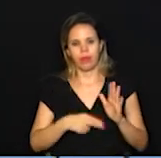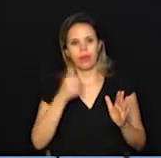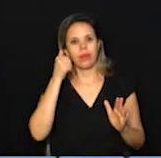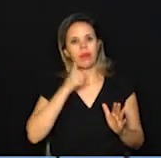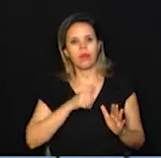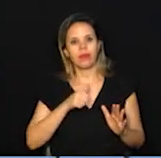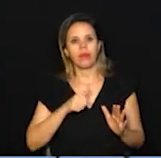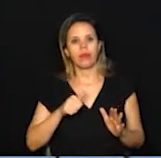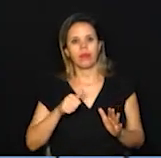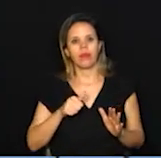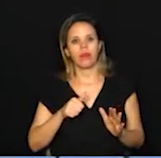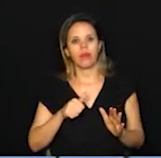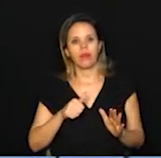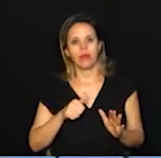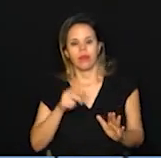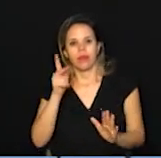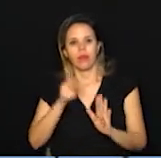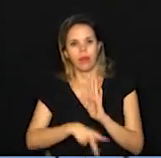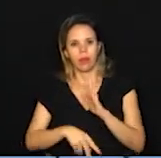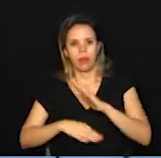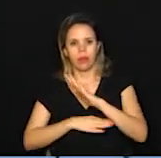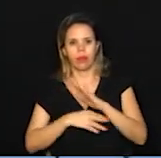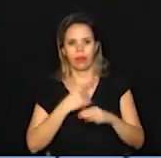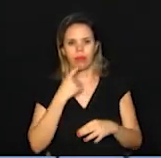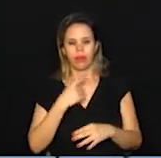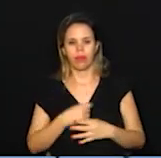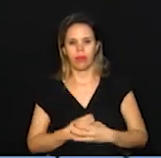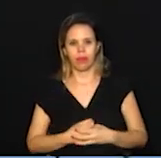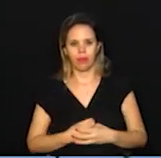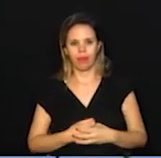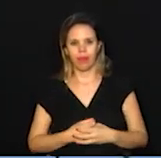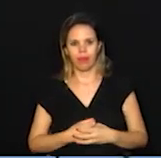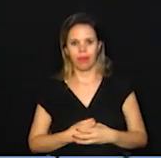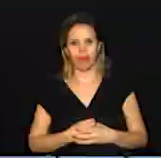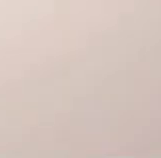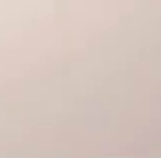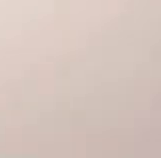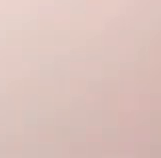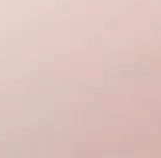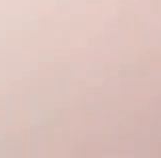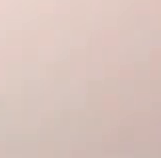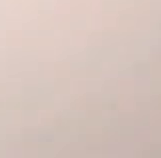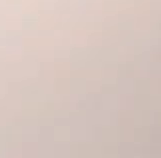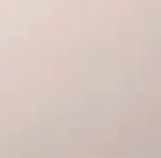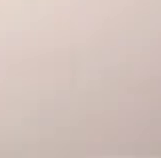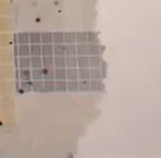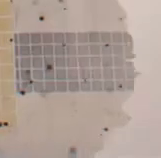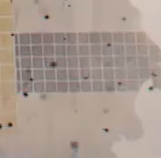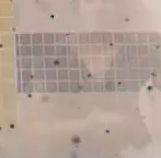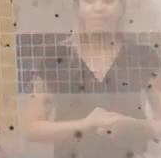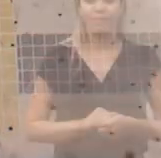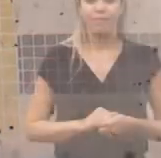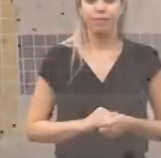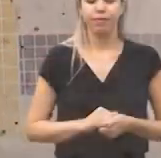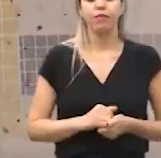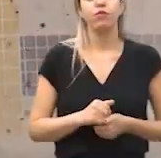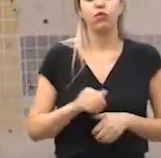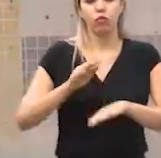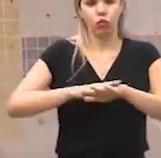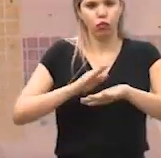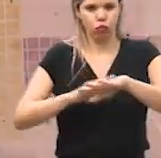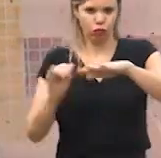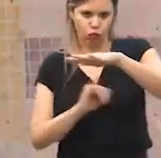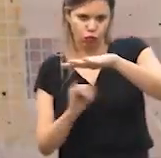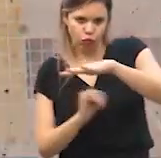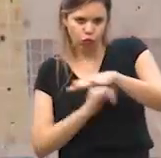mulher e o nome foi dado aqui por um projeto da Câmara Municipal de Campinas. Uma unidade de ensino que leva o nome